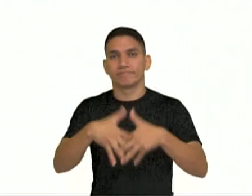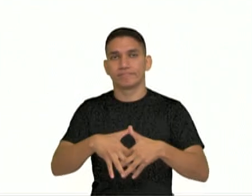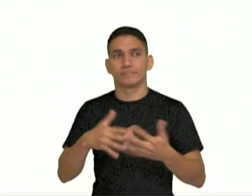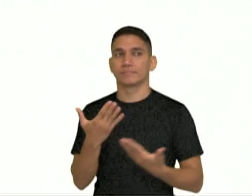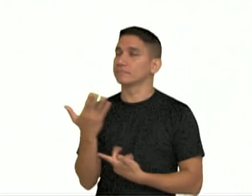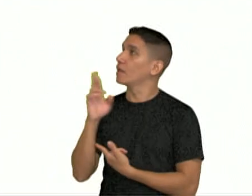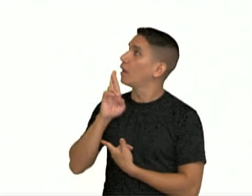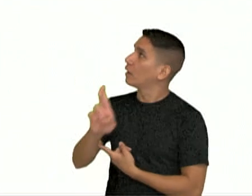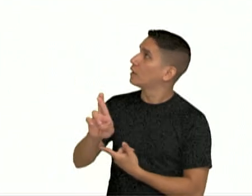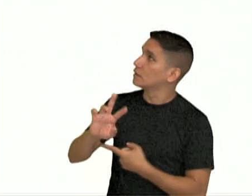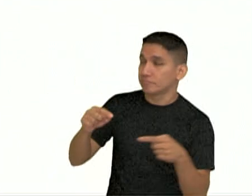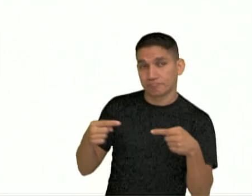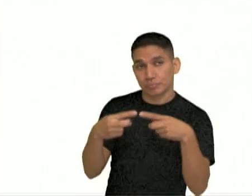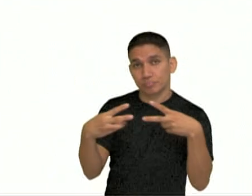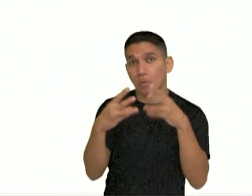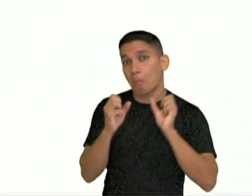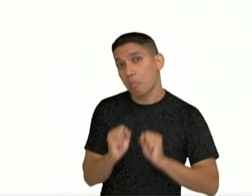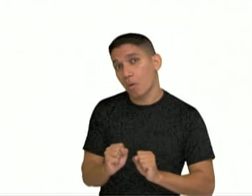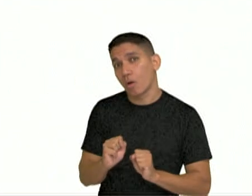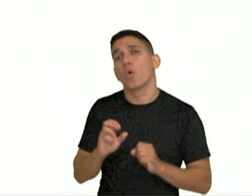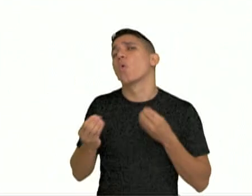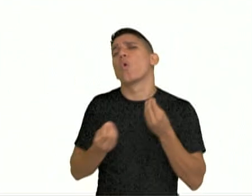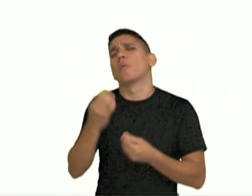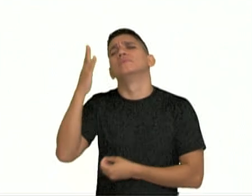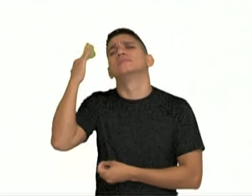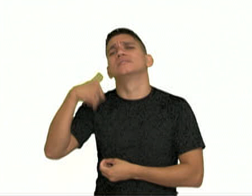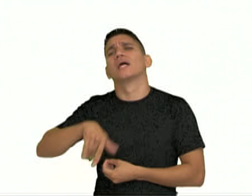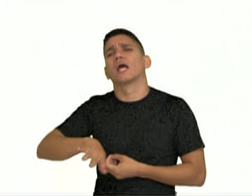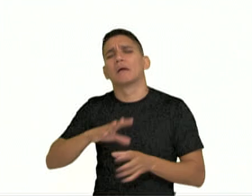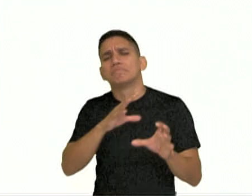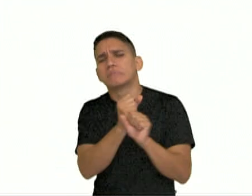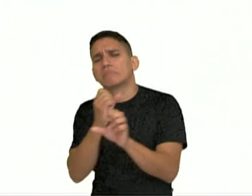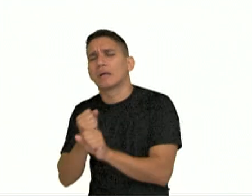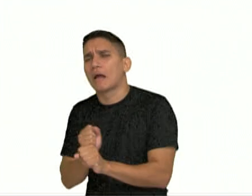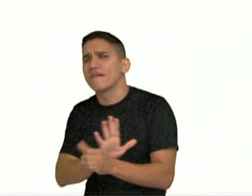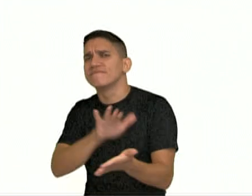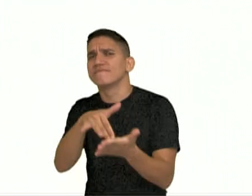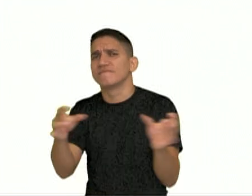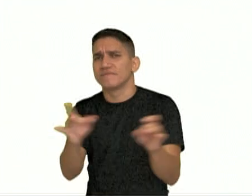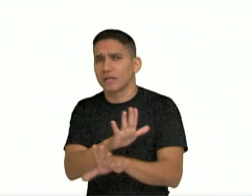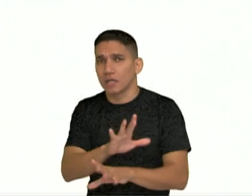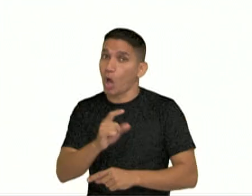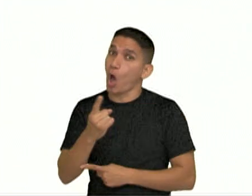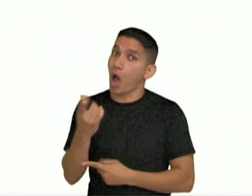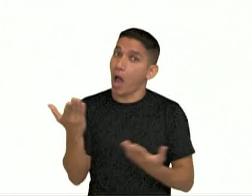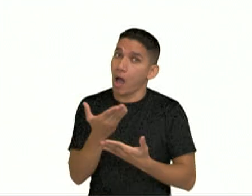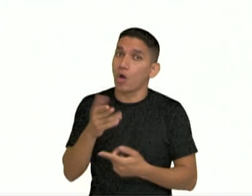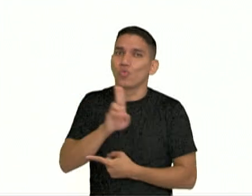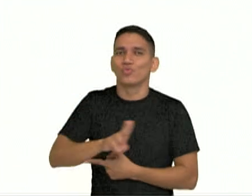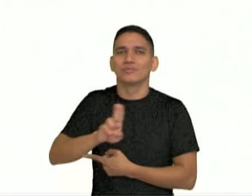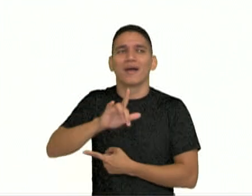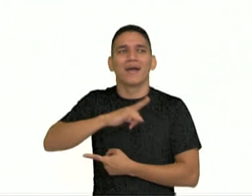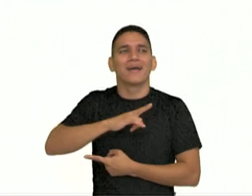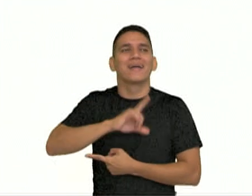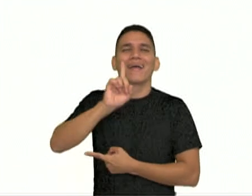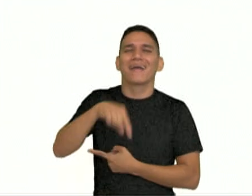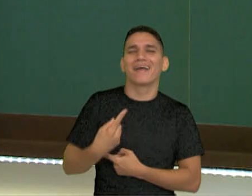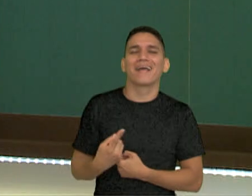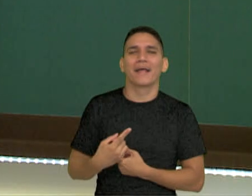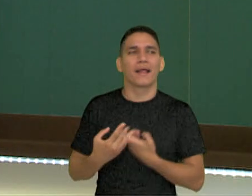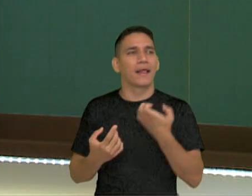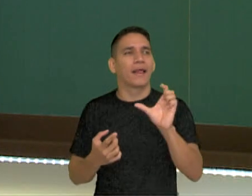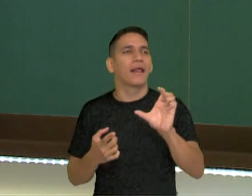os resultados possíveis. Como é que eu faço para chegar no cálculo final? Agora, lembra que eu tenho que usar a regra do E, porque eu quero as duas coisas,